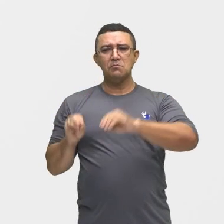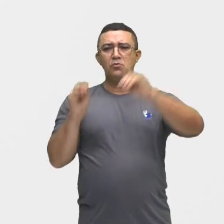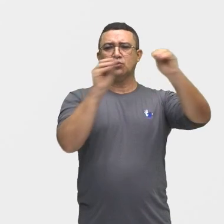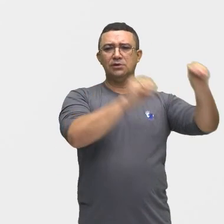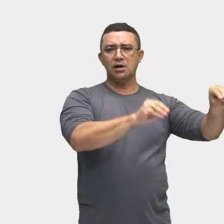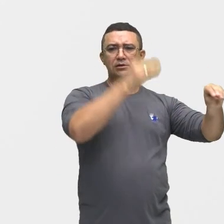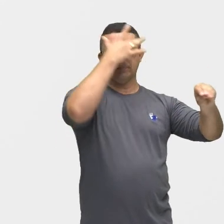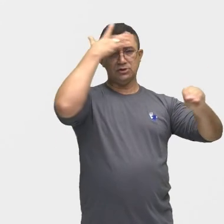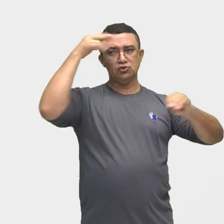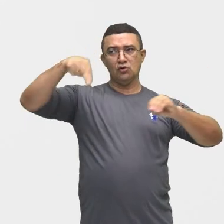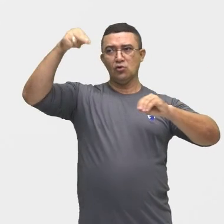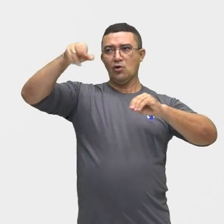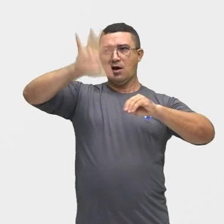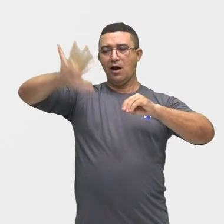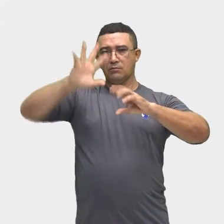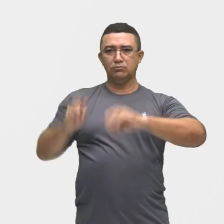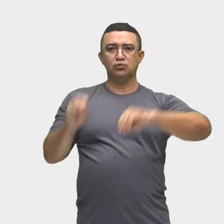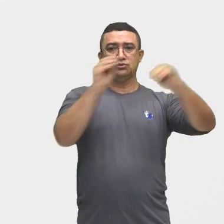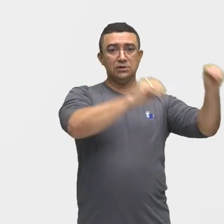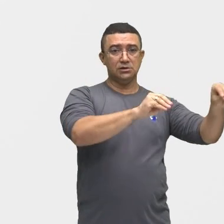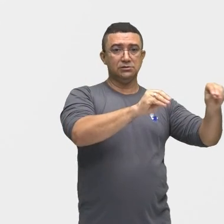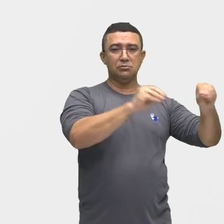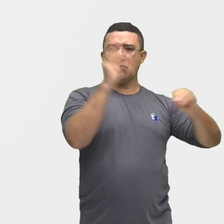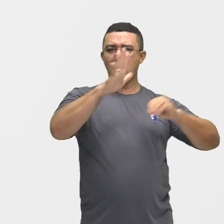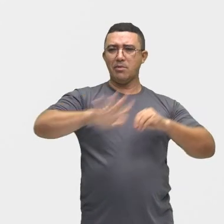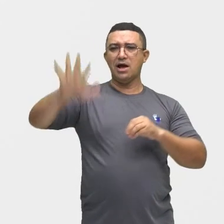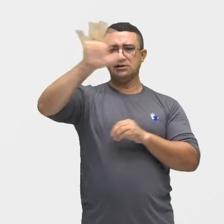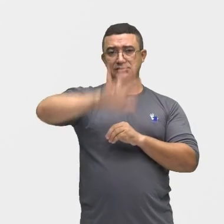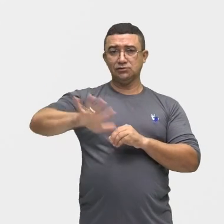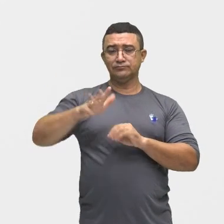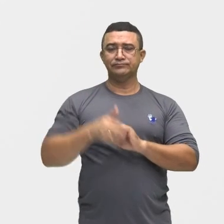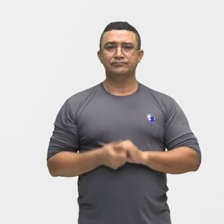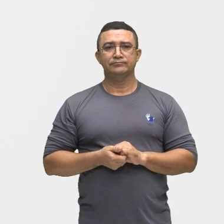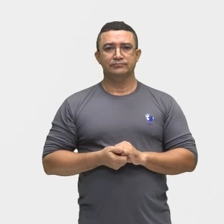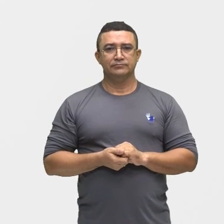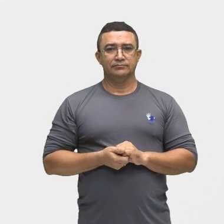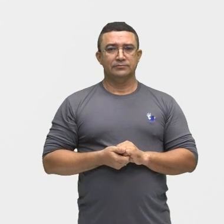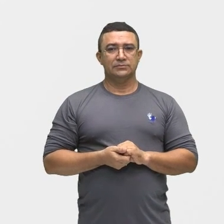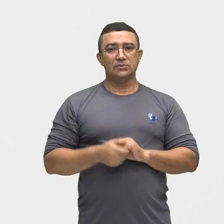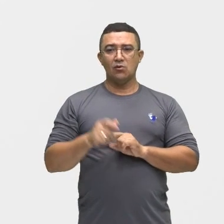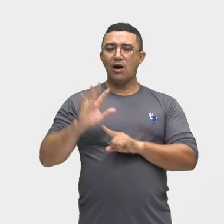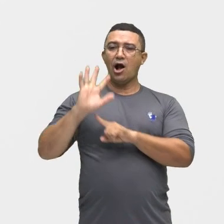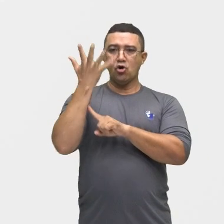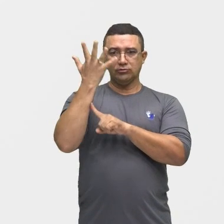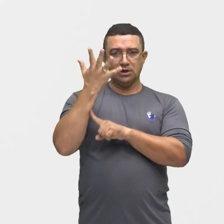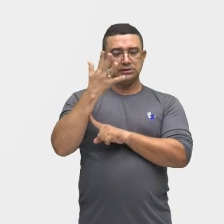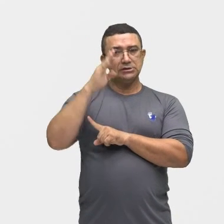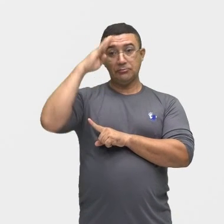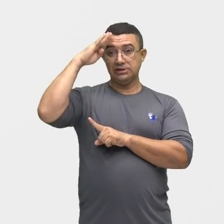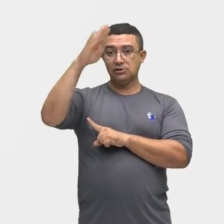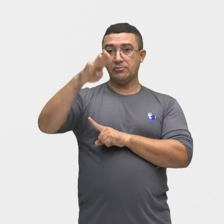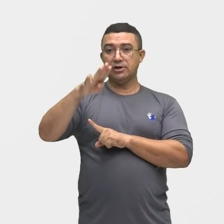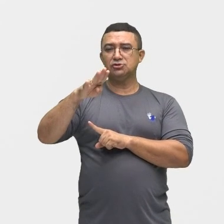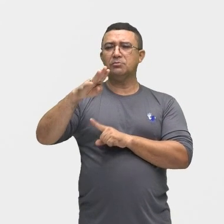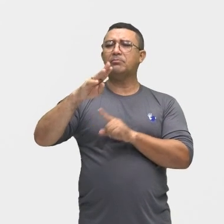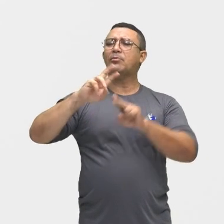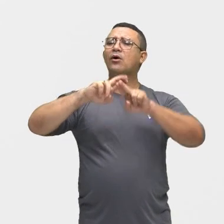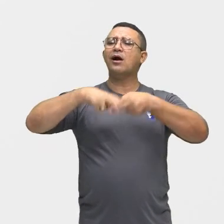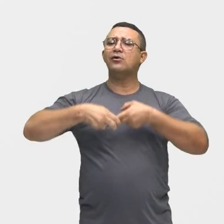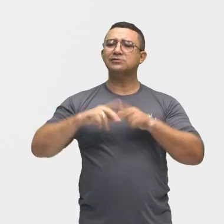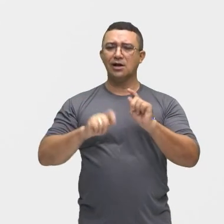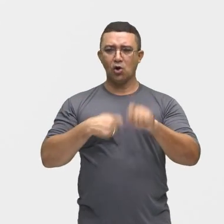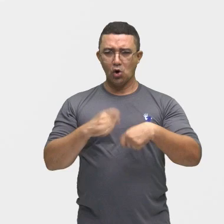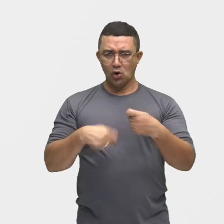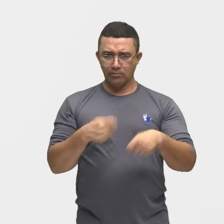Nós vimos que esse processo ele ocorre principalmente pela questão aí econômica, né? Que vai levar com que